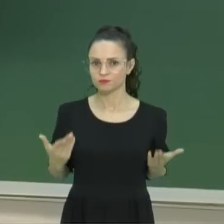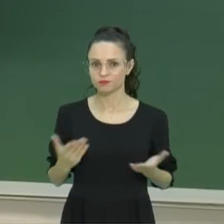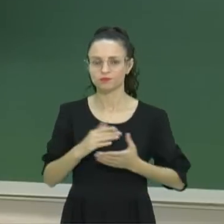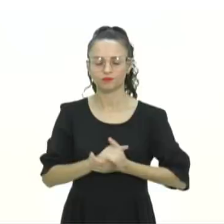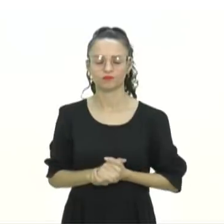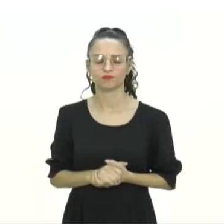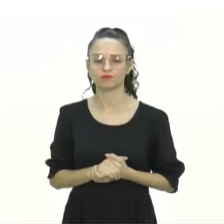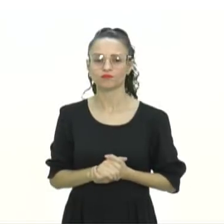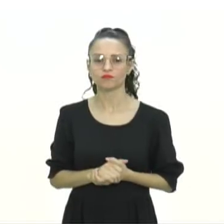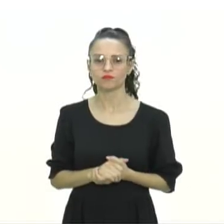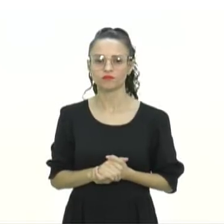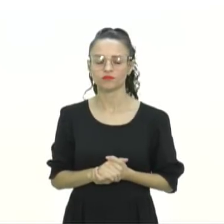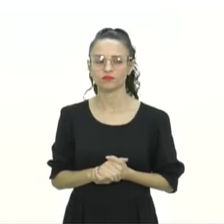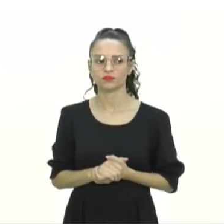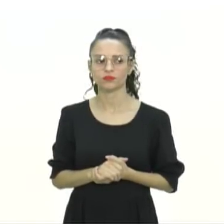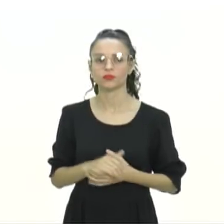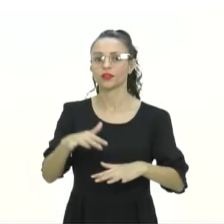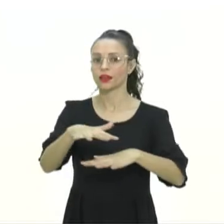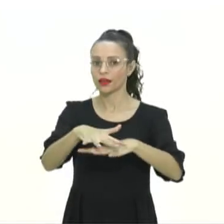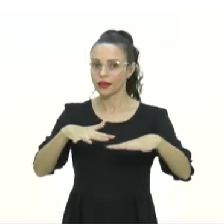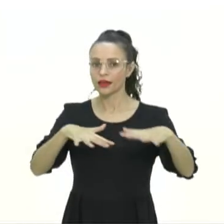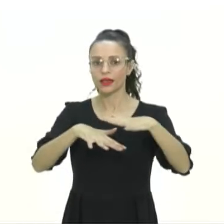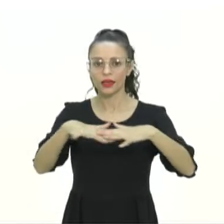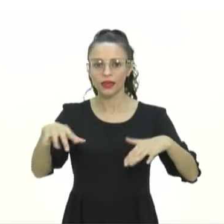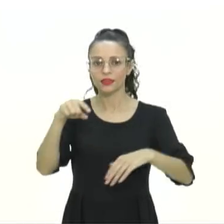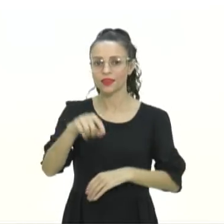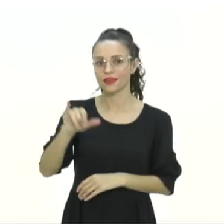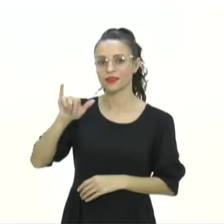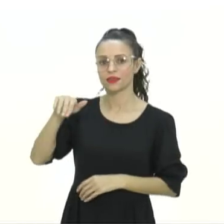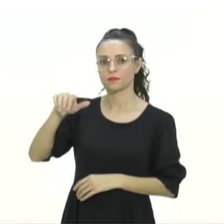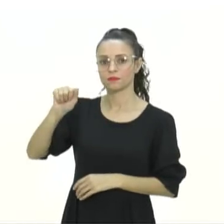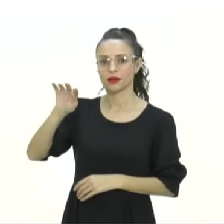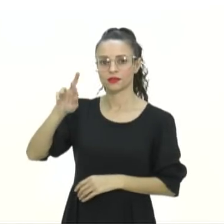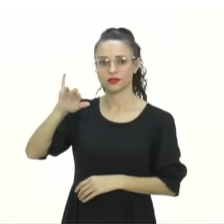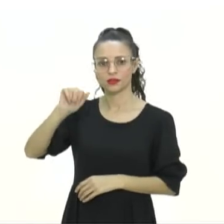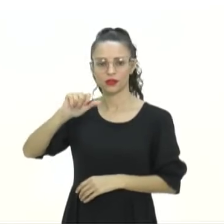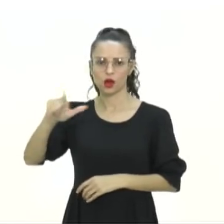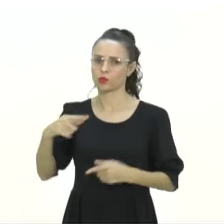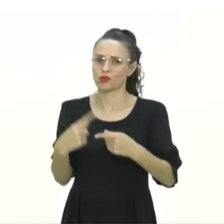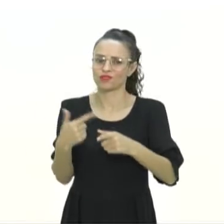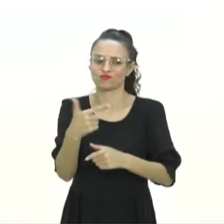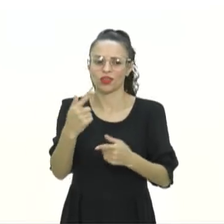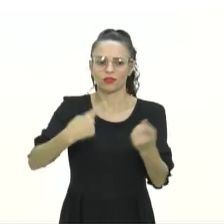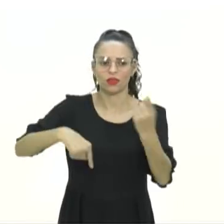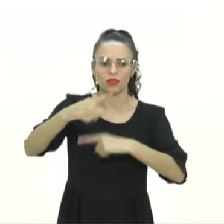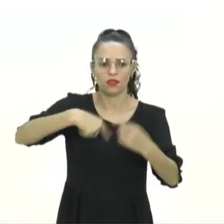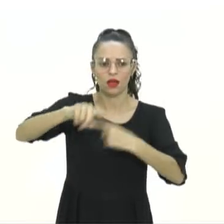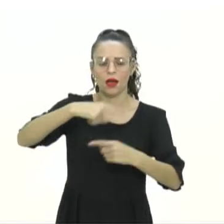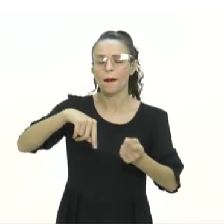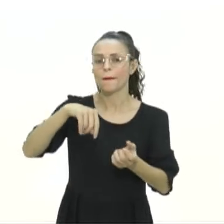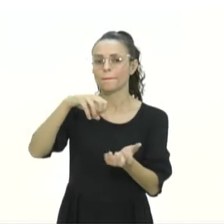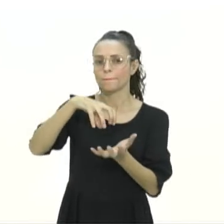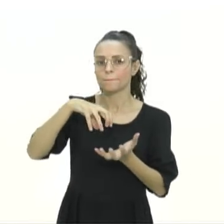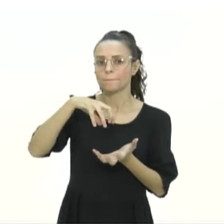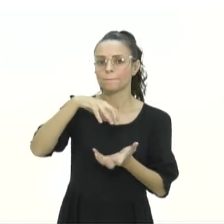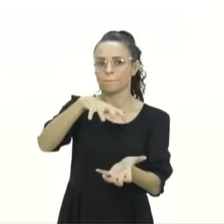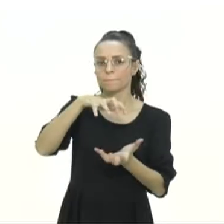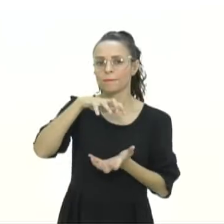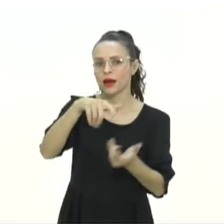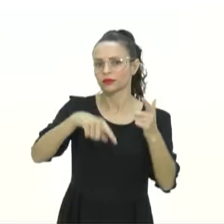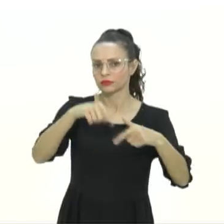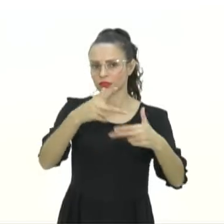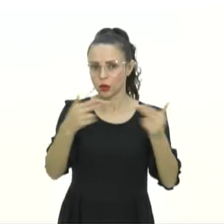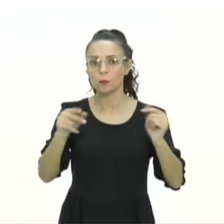são redes imateriais porque nelas não trafegam necessariamente mercadorias, mas sim informações.